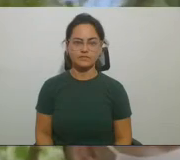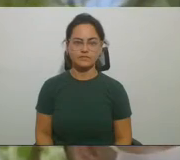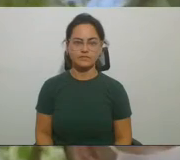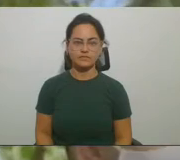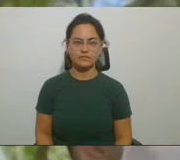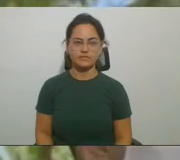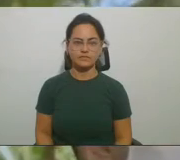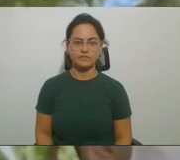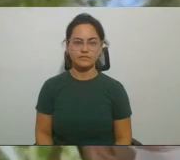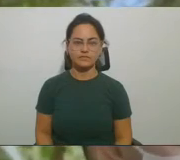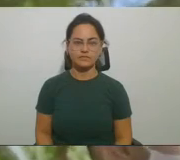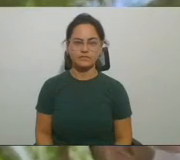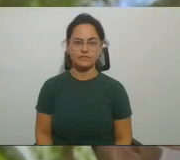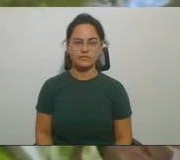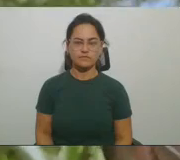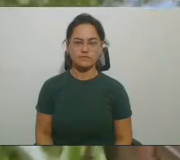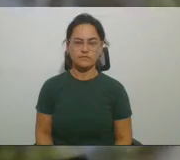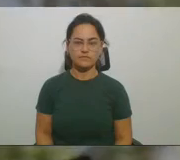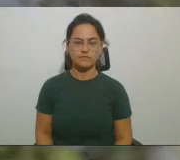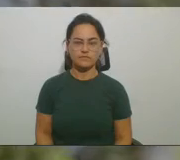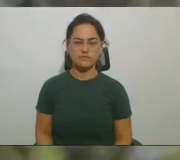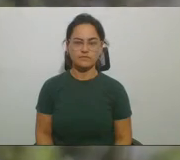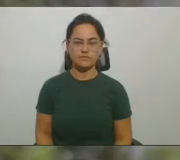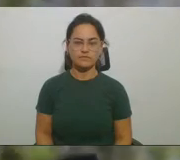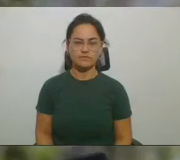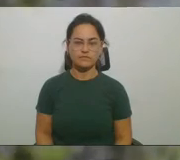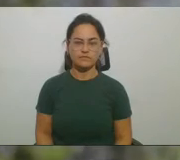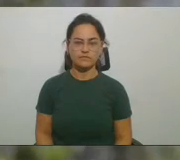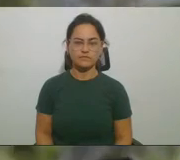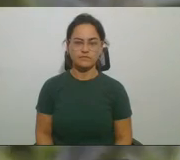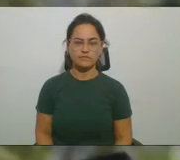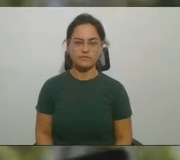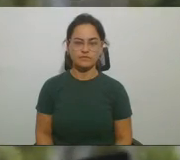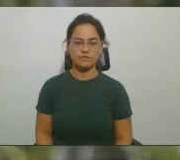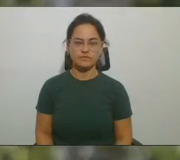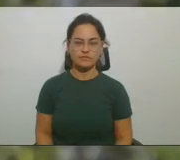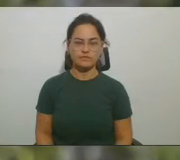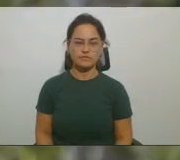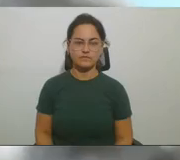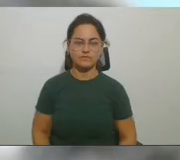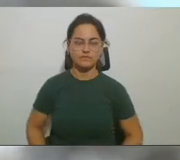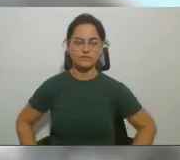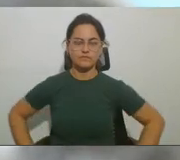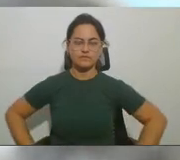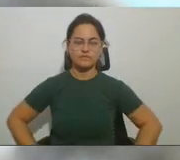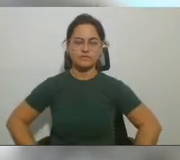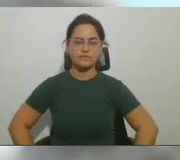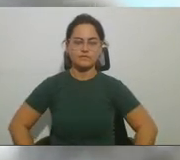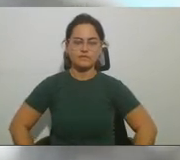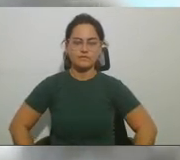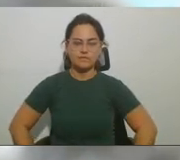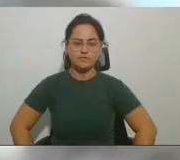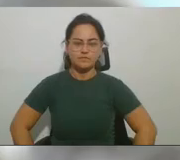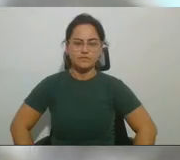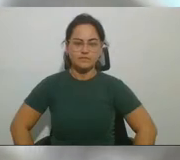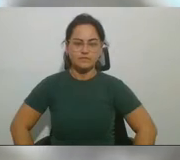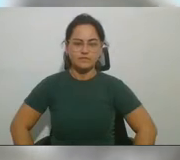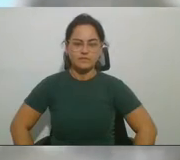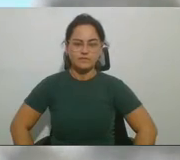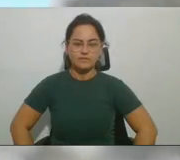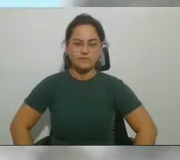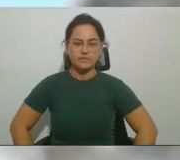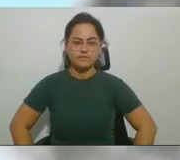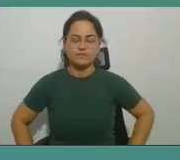planeta. Podemos fazer diferente usando a tecnologia para nos tornarmos mais eficientes, otimizando nossos